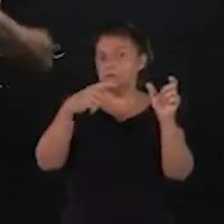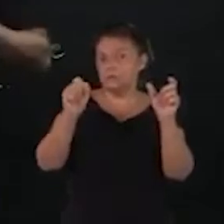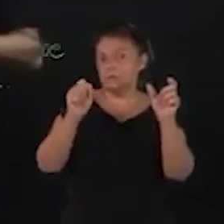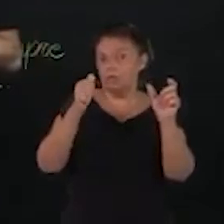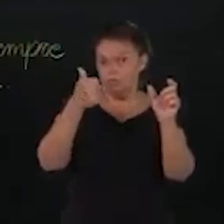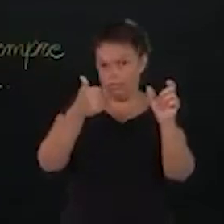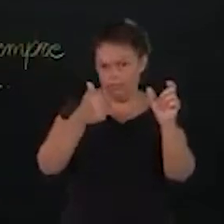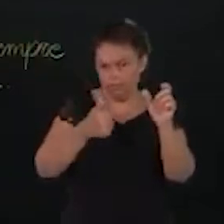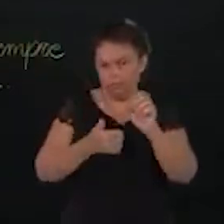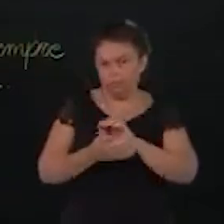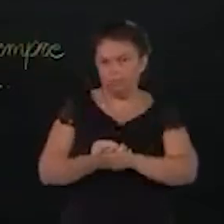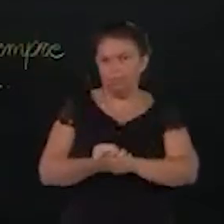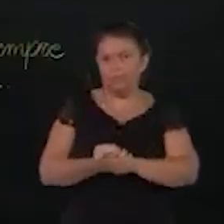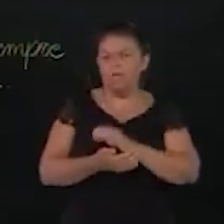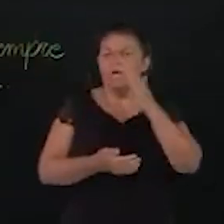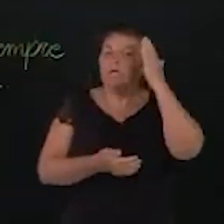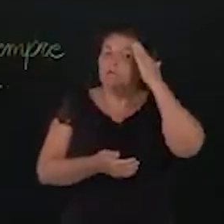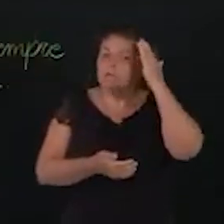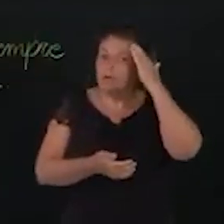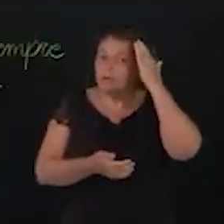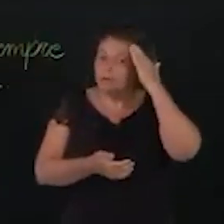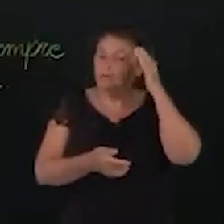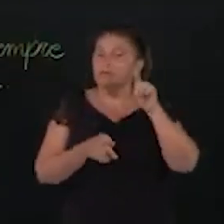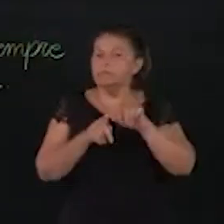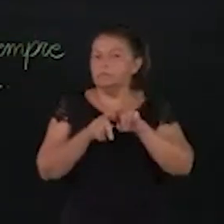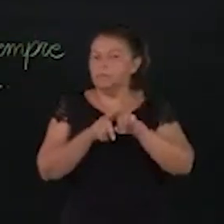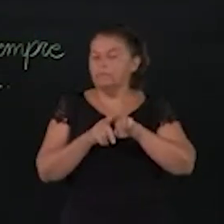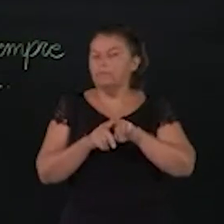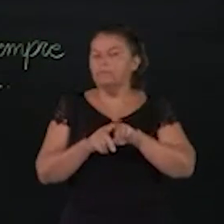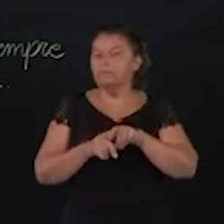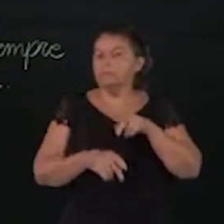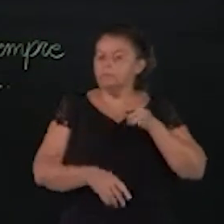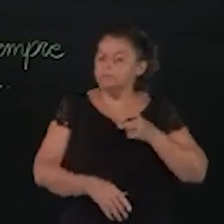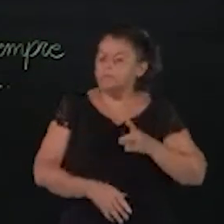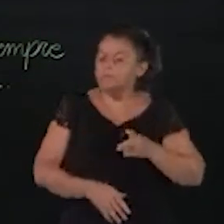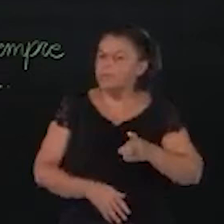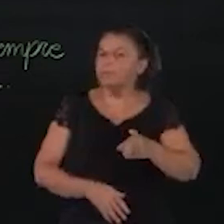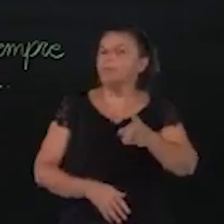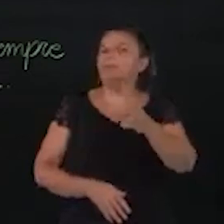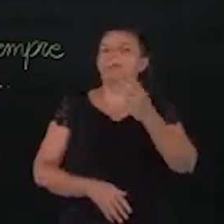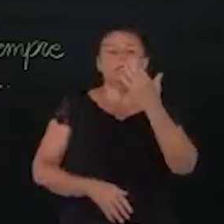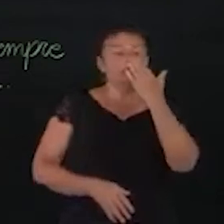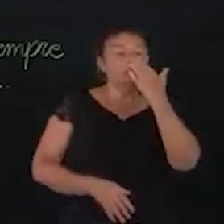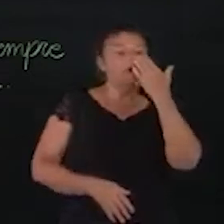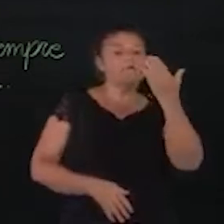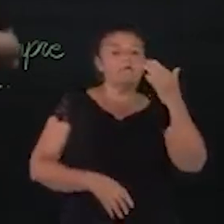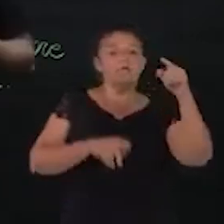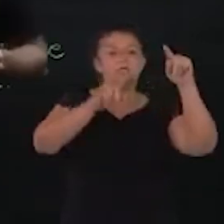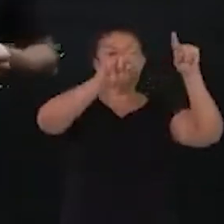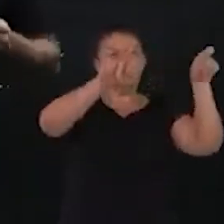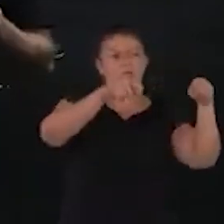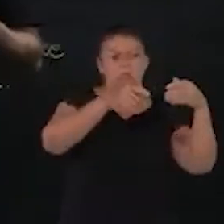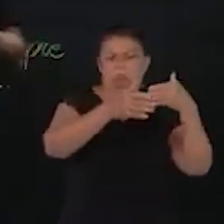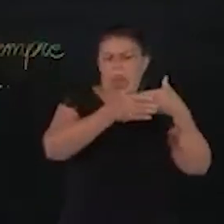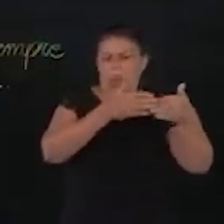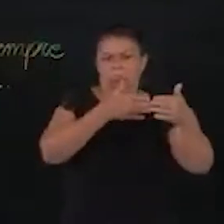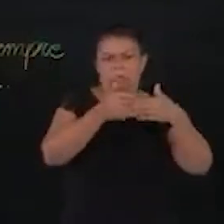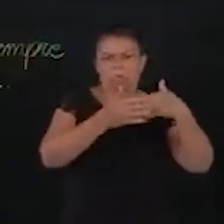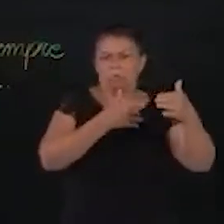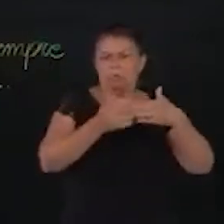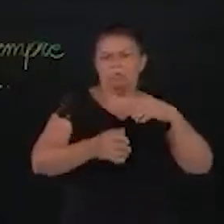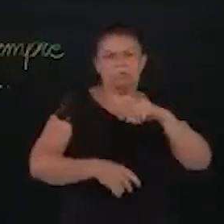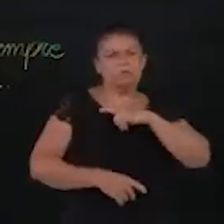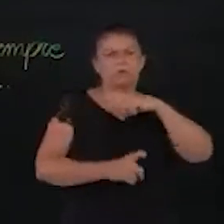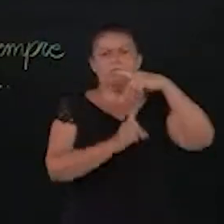escolhe, perfeito? Mas saiba então desse detalhe. Toda vez que à frente de um parênteses qualquer tiver